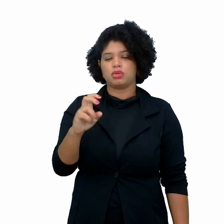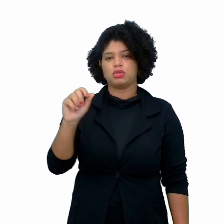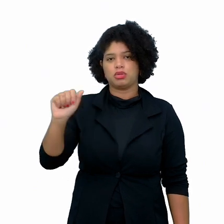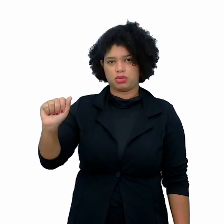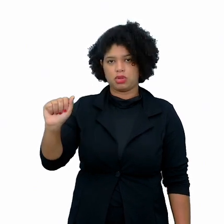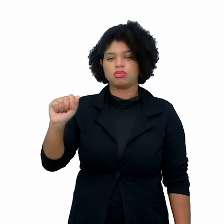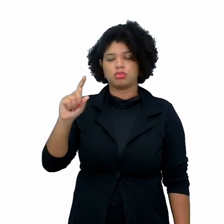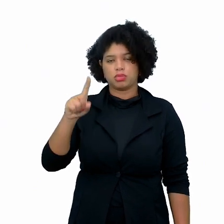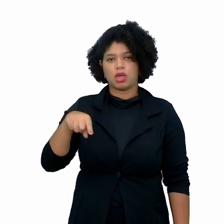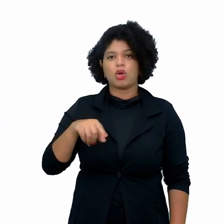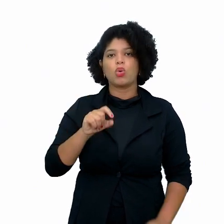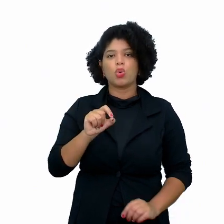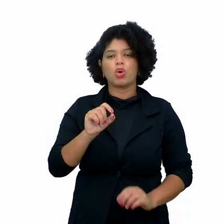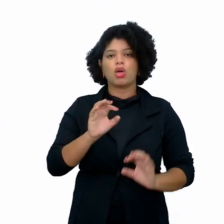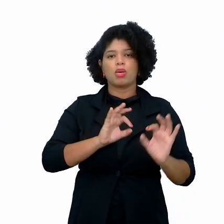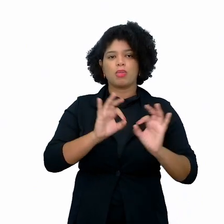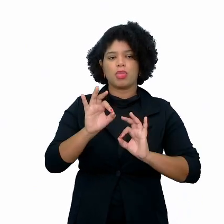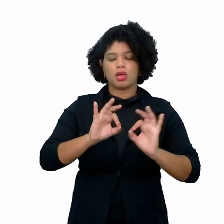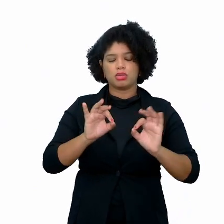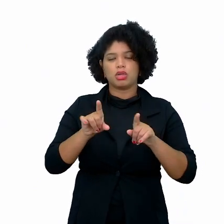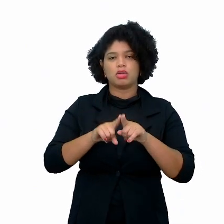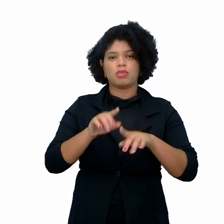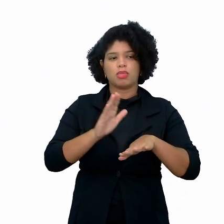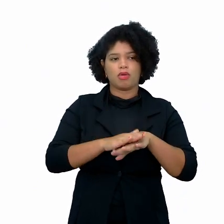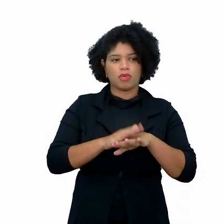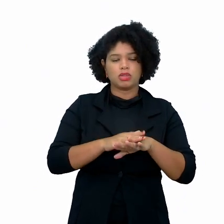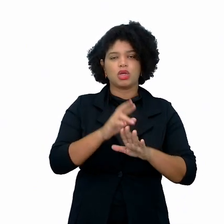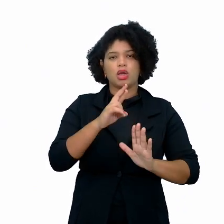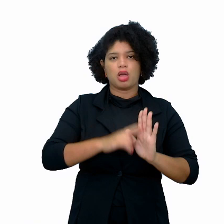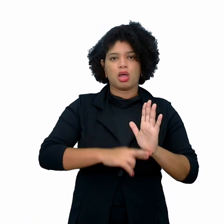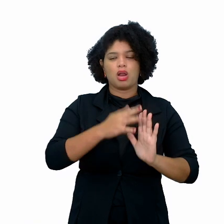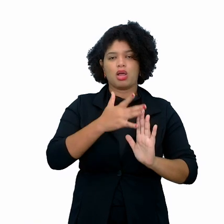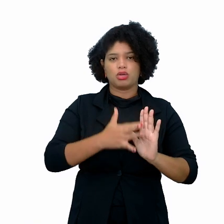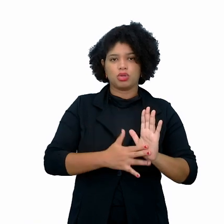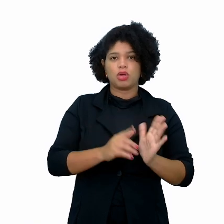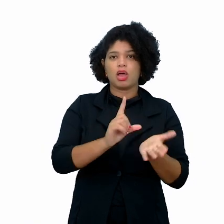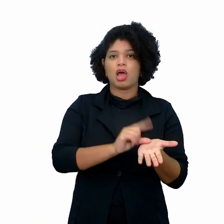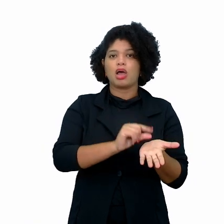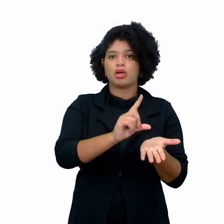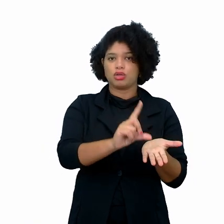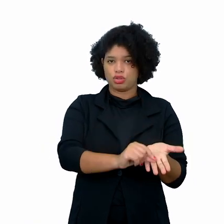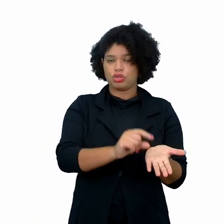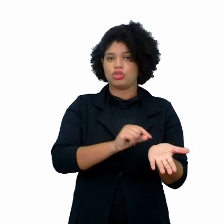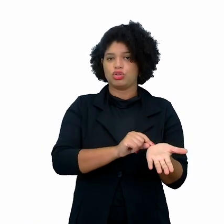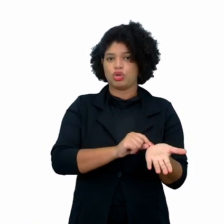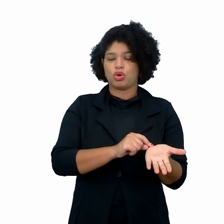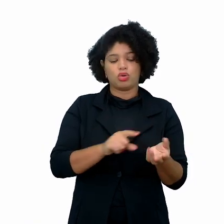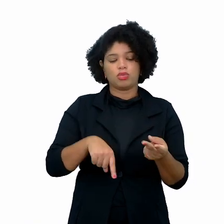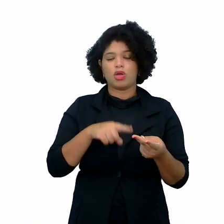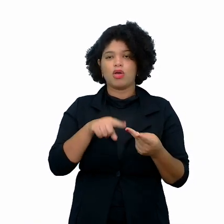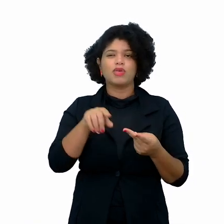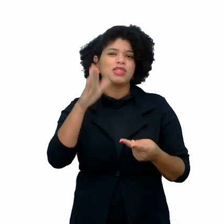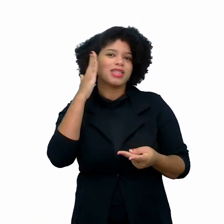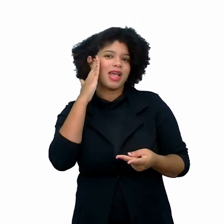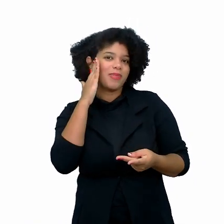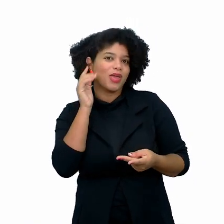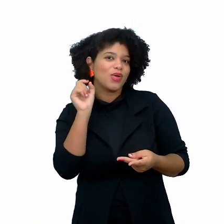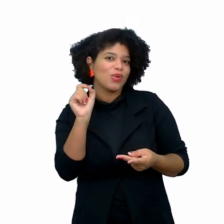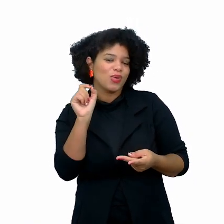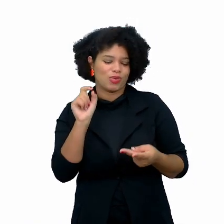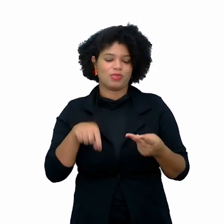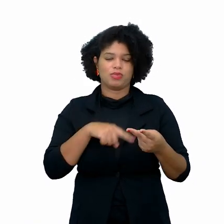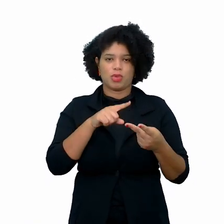03-LP25A. Planejar e produzir relatórios, artigos científicos, você sabia que,